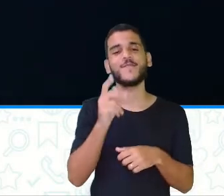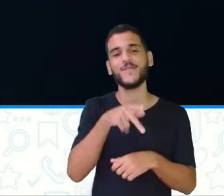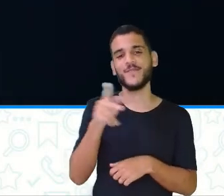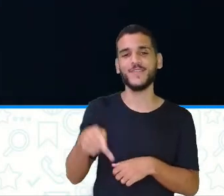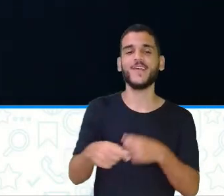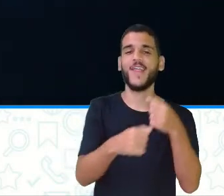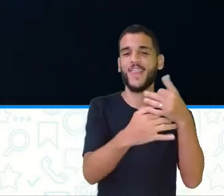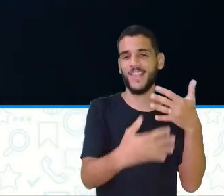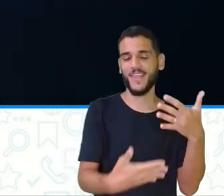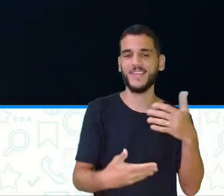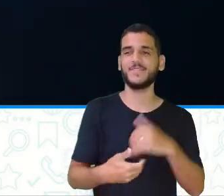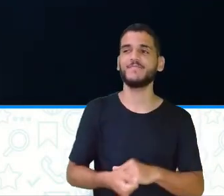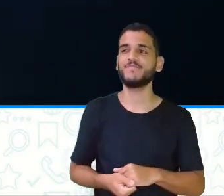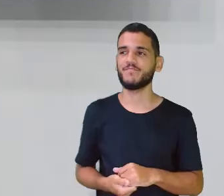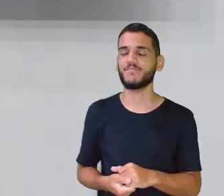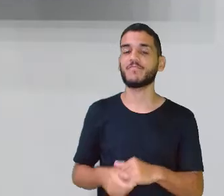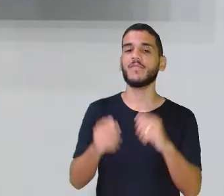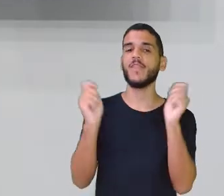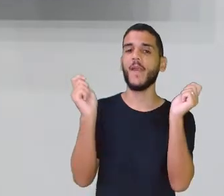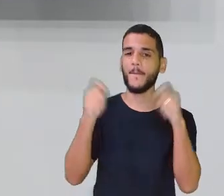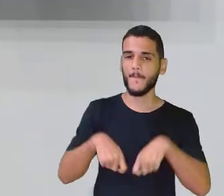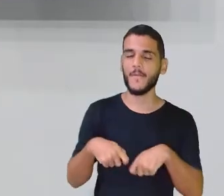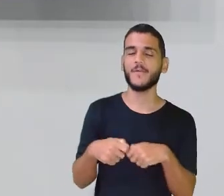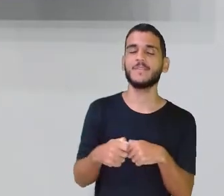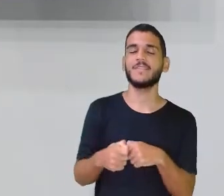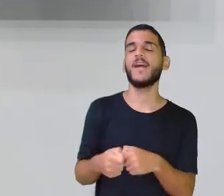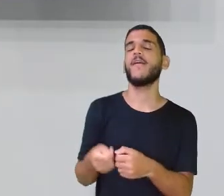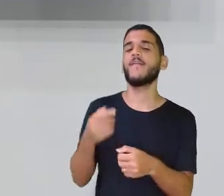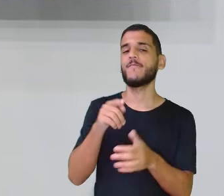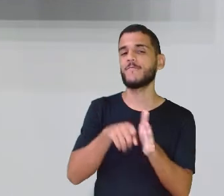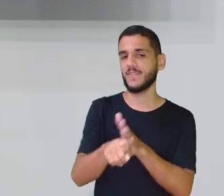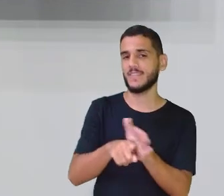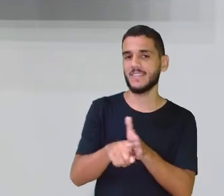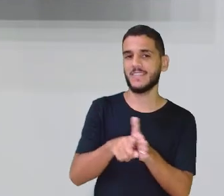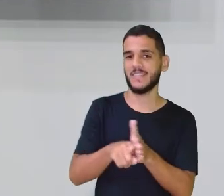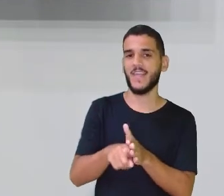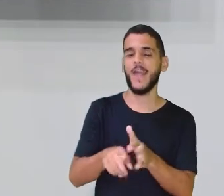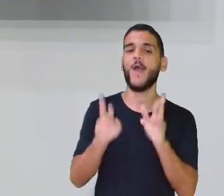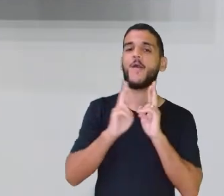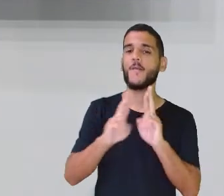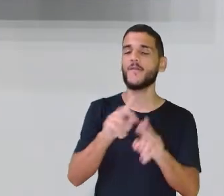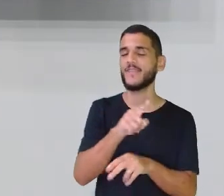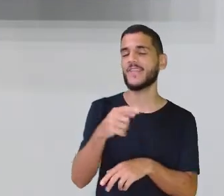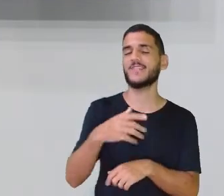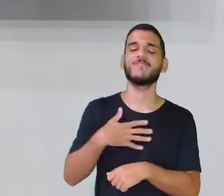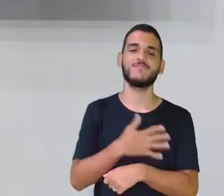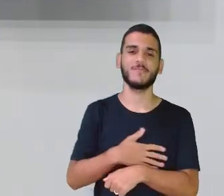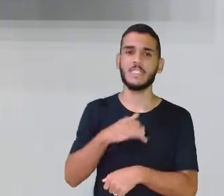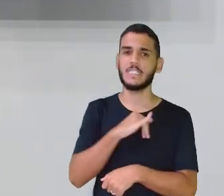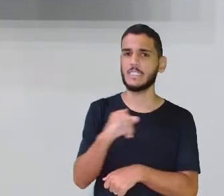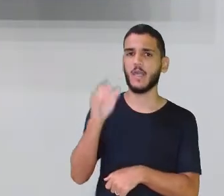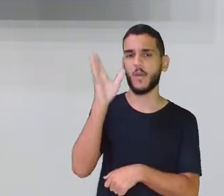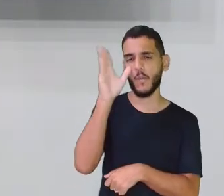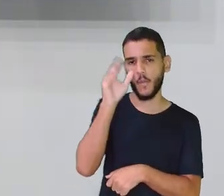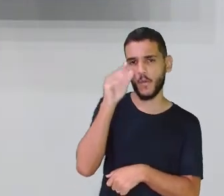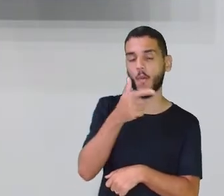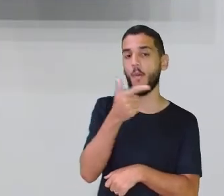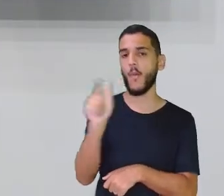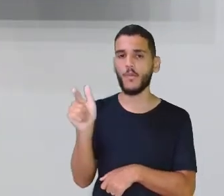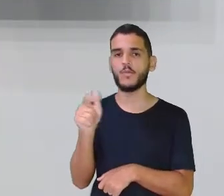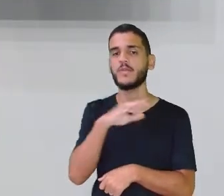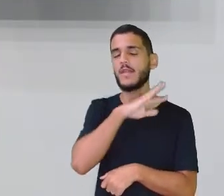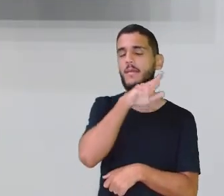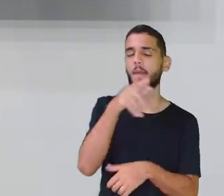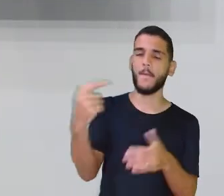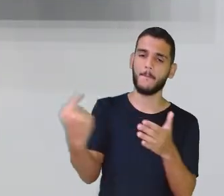a pena até dar uma pesquisada aí por eles, tá bom? Eu espero que vocês tenham gostado. Se vocês tiverem curiosidade sobre um outro bichinho,